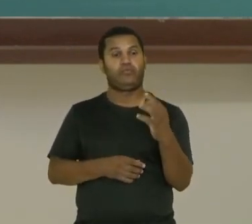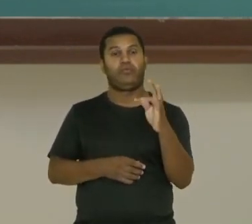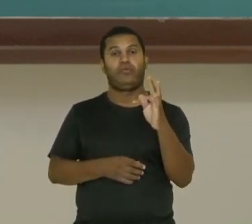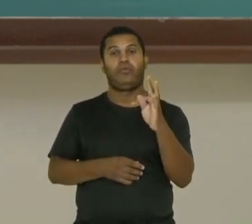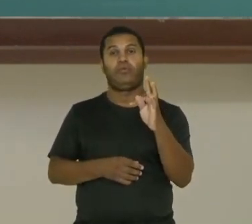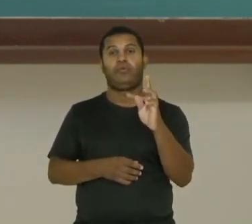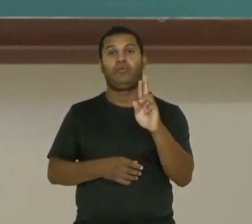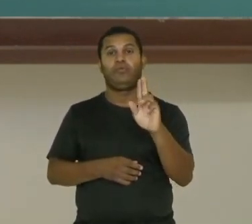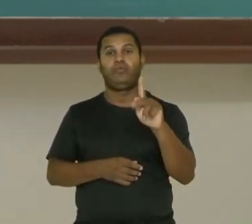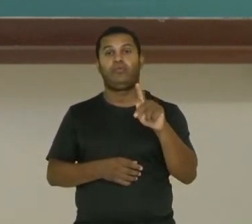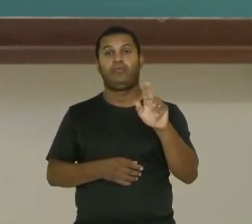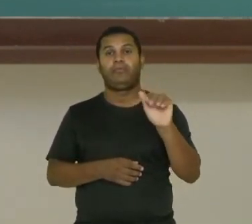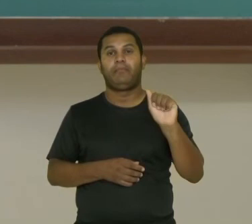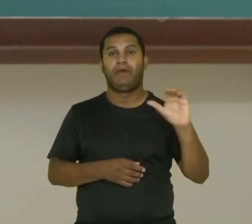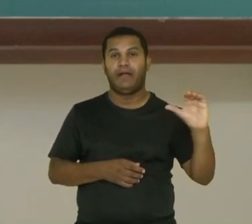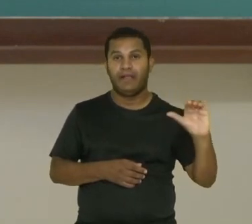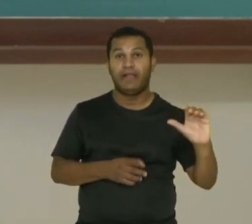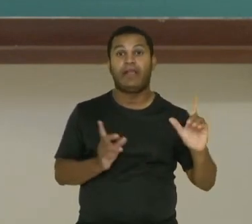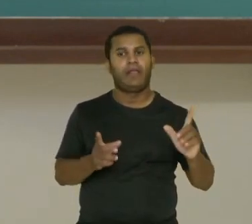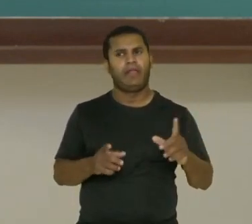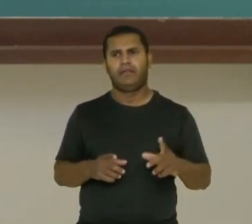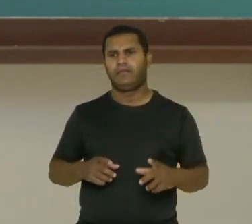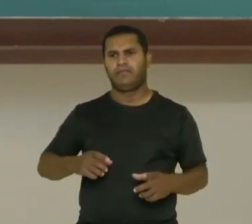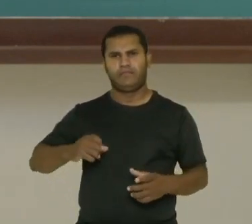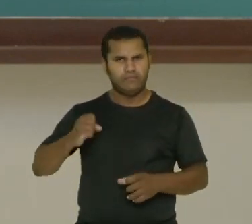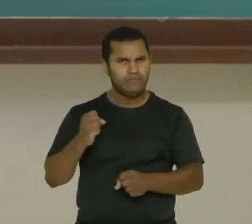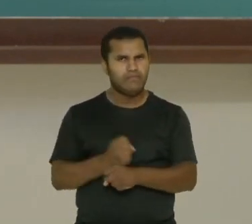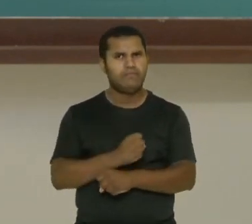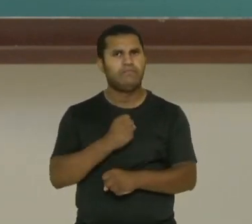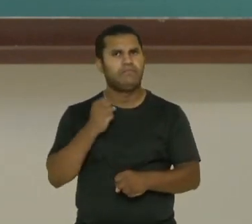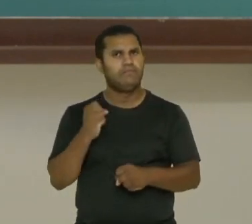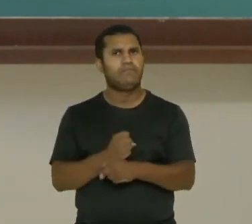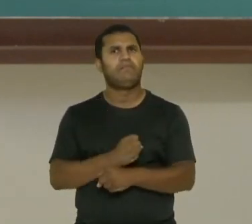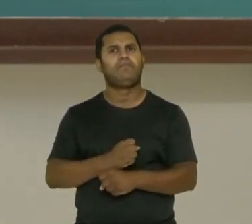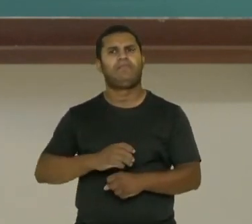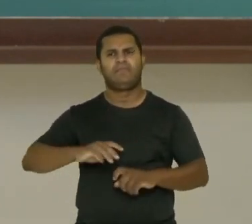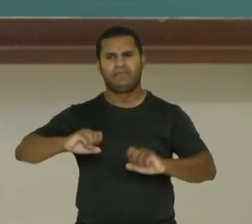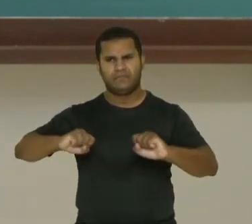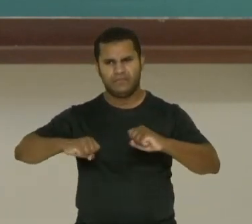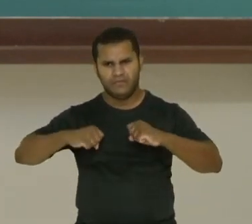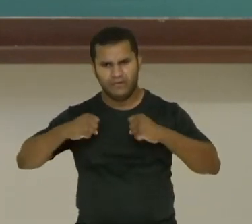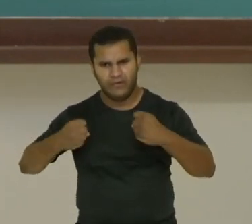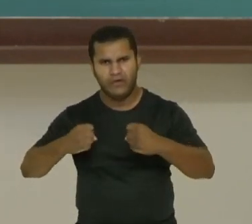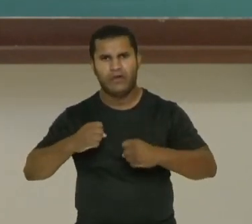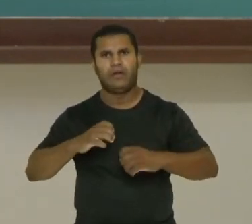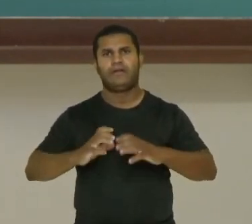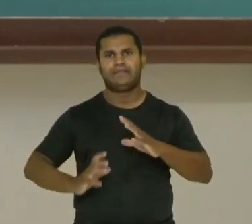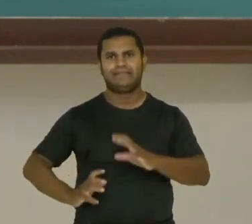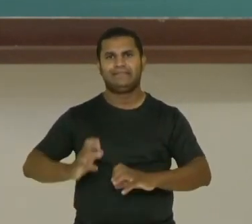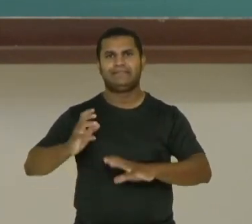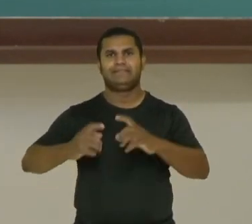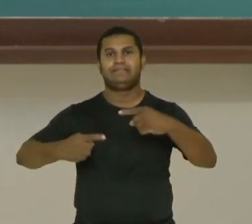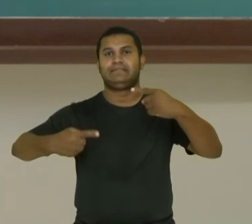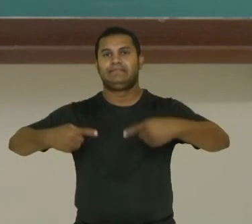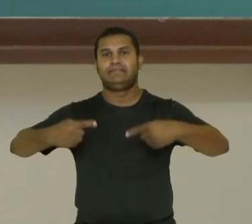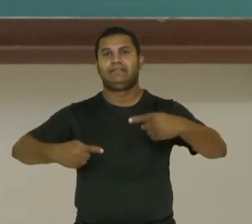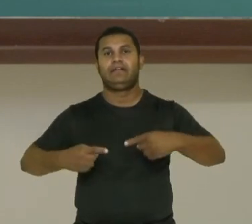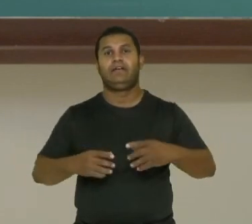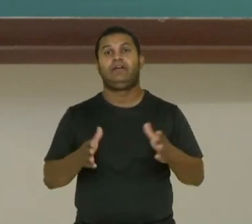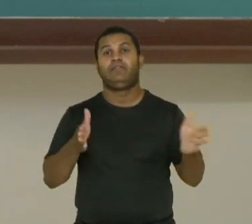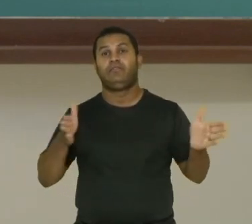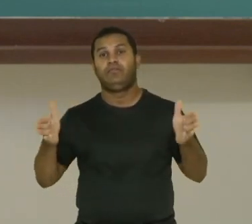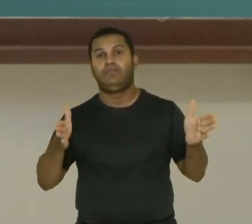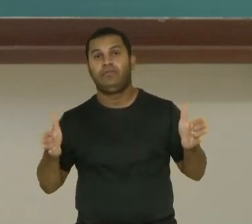novo imperador Inca e mantém a resistência aí por algumas décadas, mas também não consegue resistir mais que isso